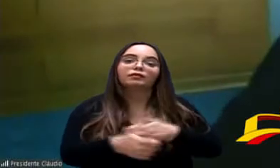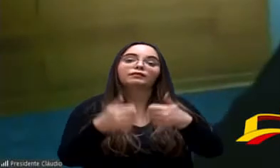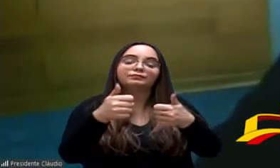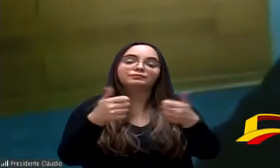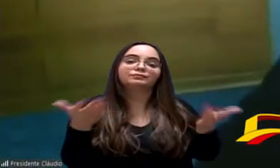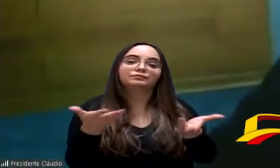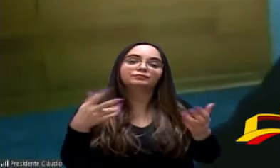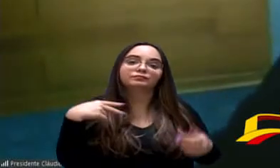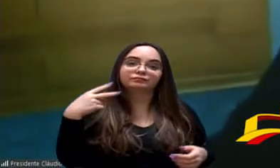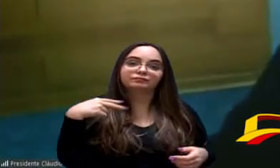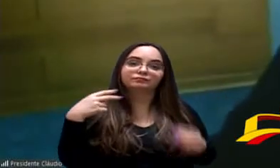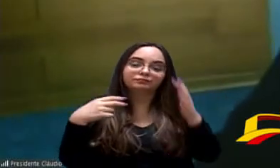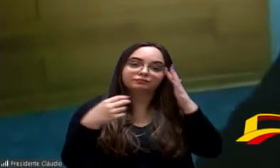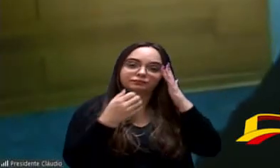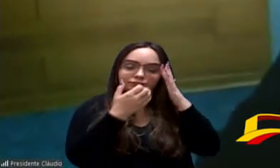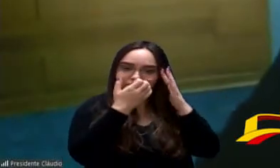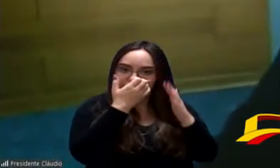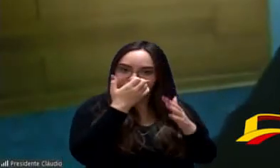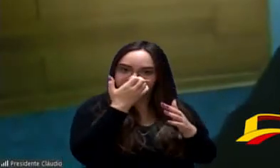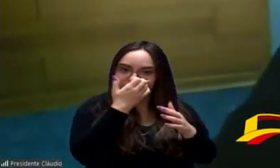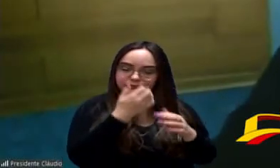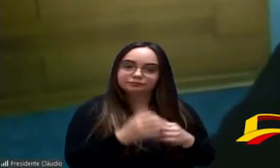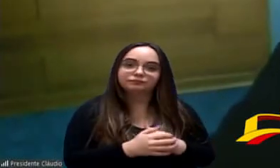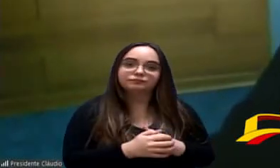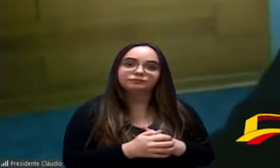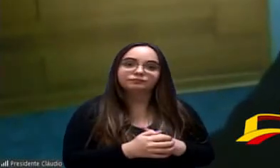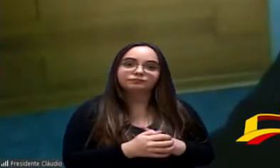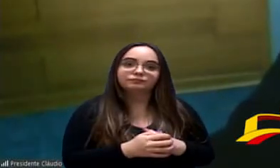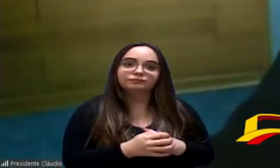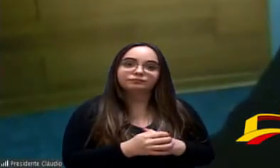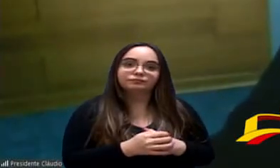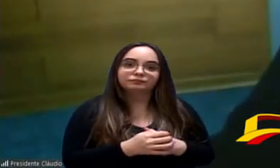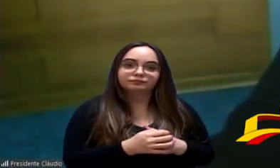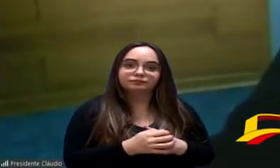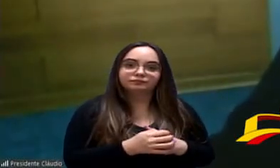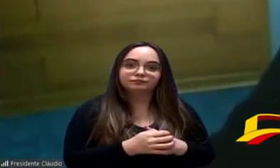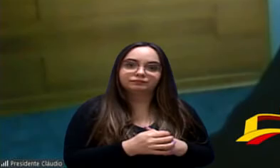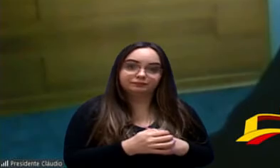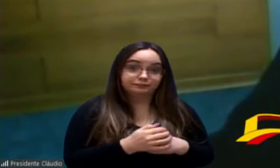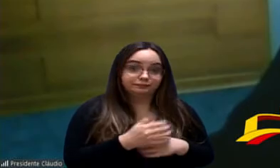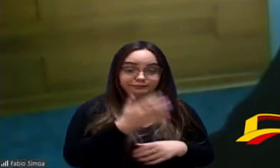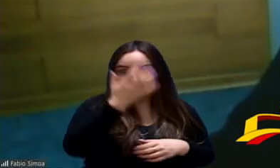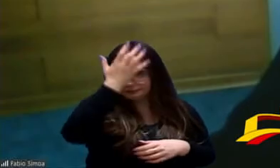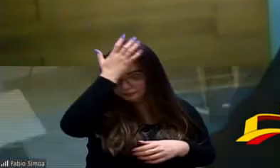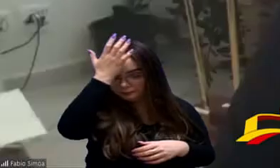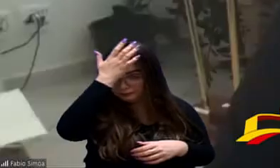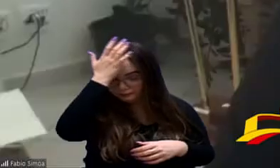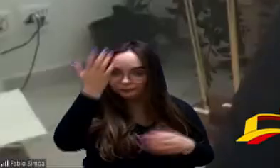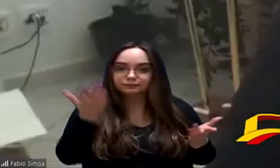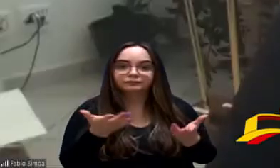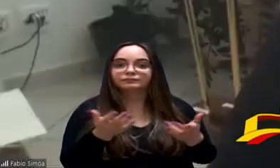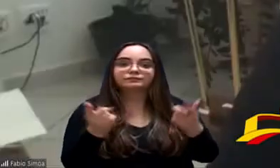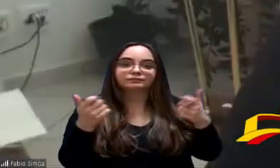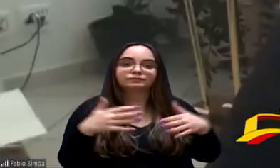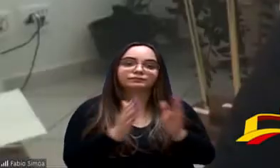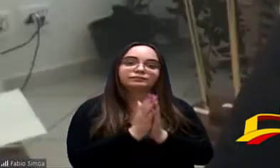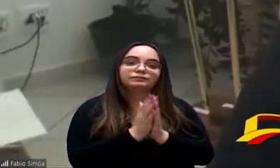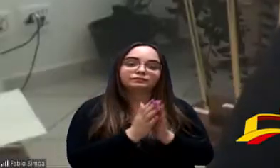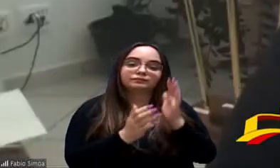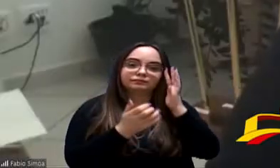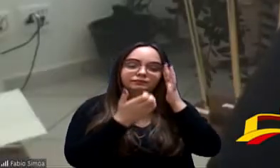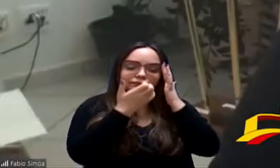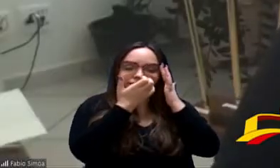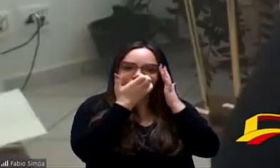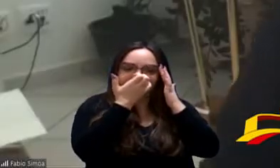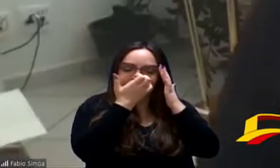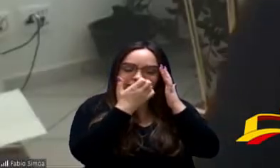o vereador agora inscrito no projeto, o vereador Fábio Simoa, vai falar? Obrigado, presidente. Obrigado pelo... Está aberto